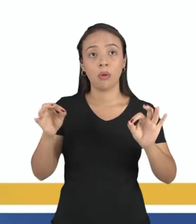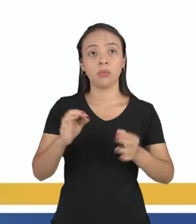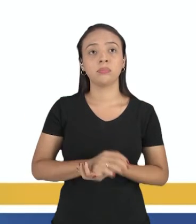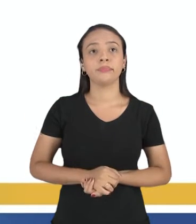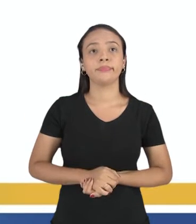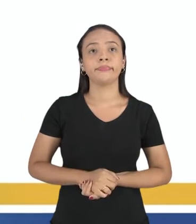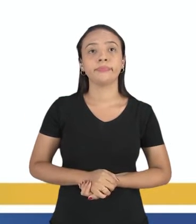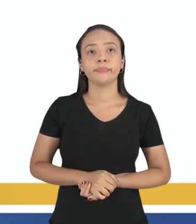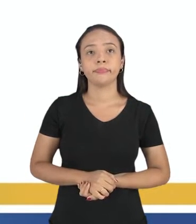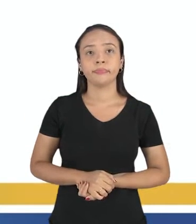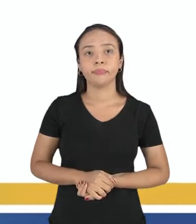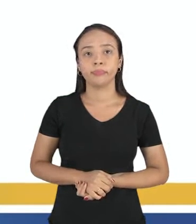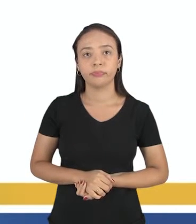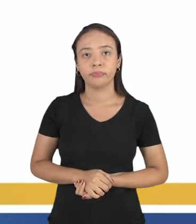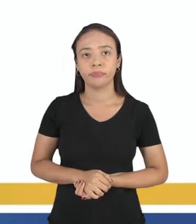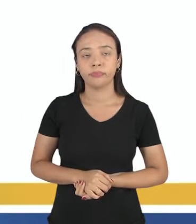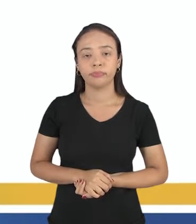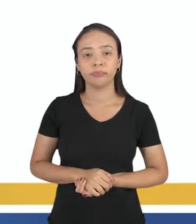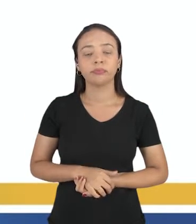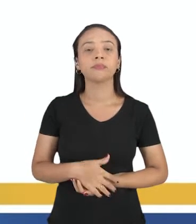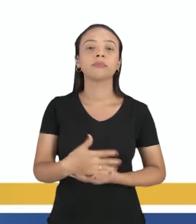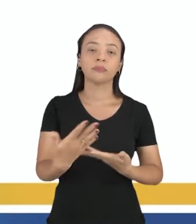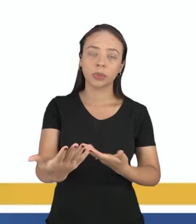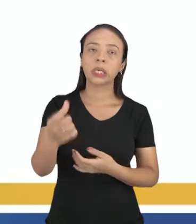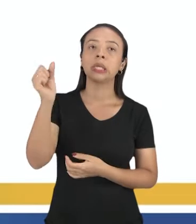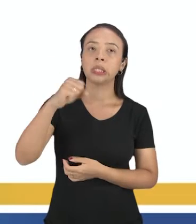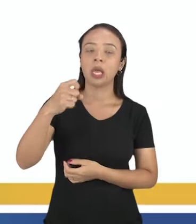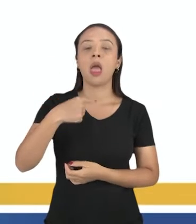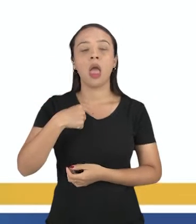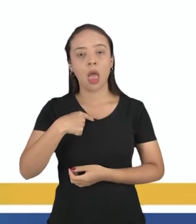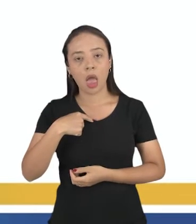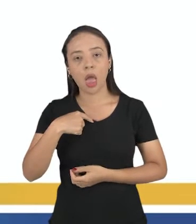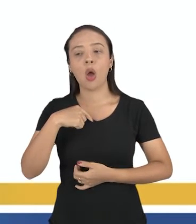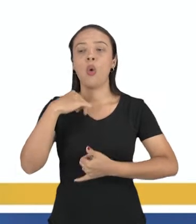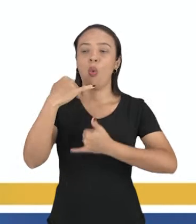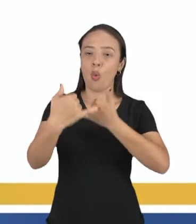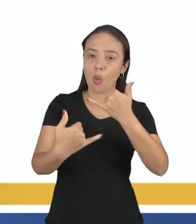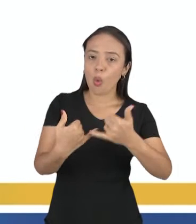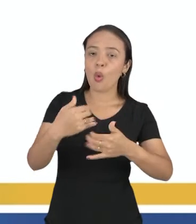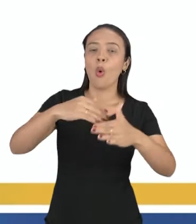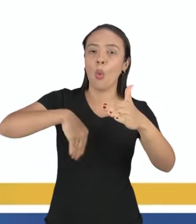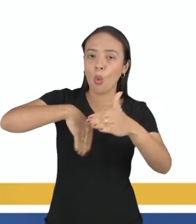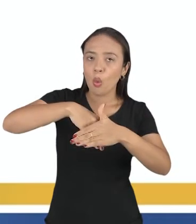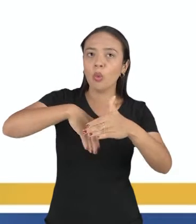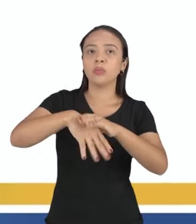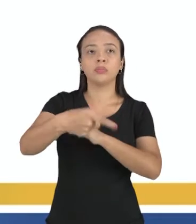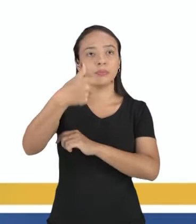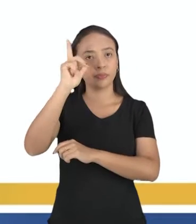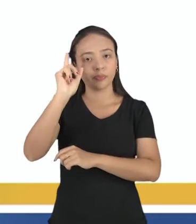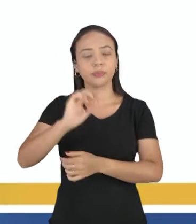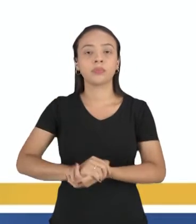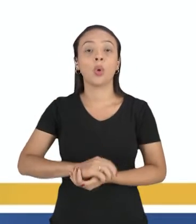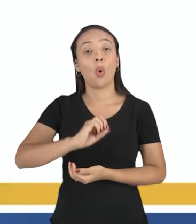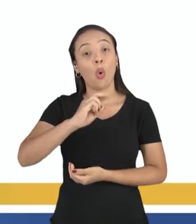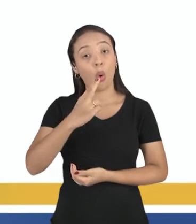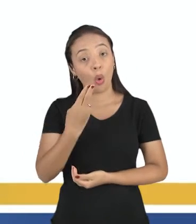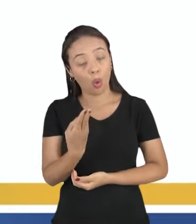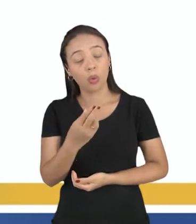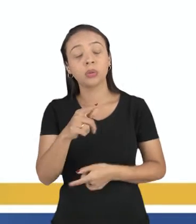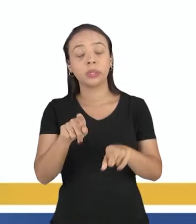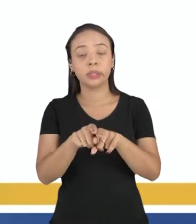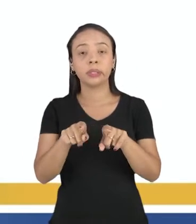Yes, I played soccer yesterday. Sim, eu joguei futebol ontem. Ou no, I